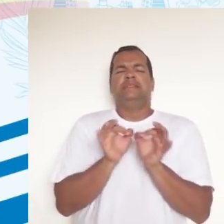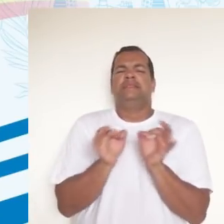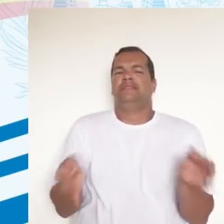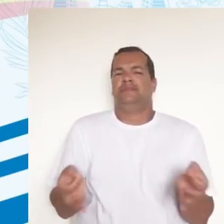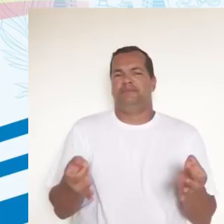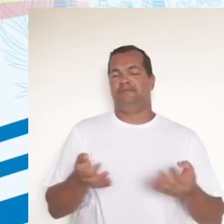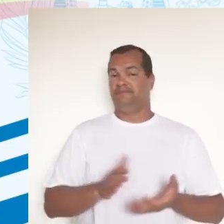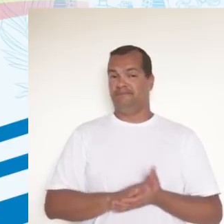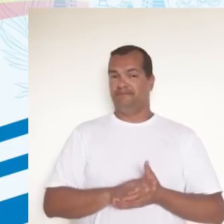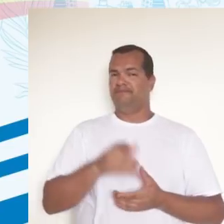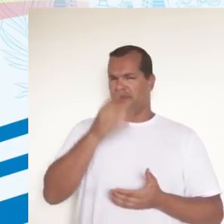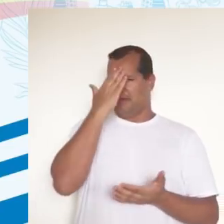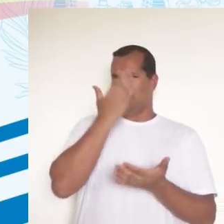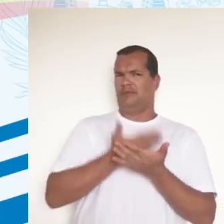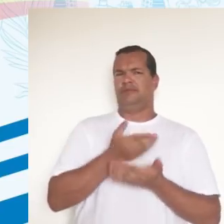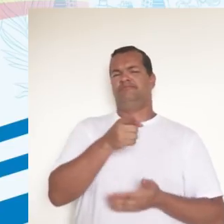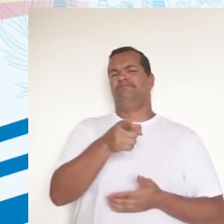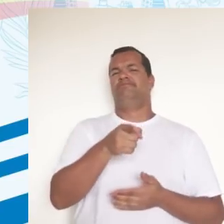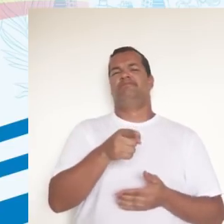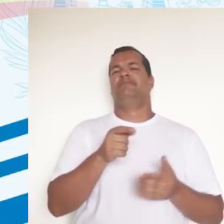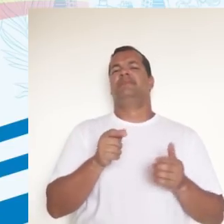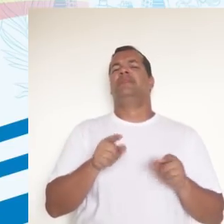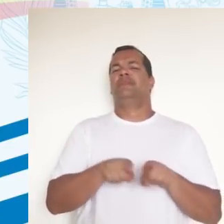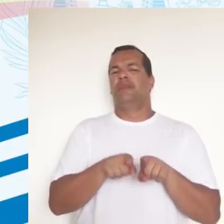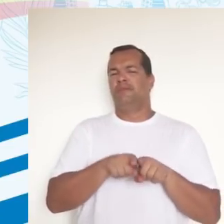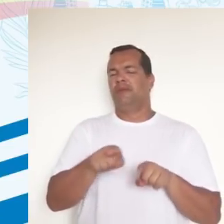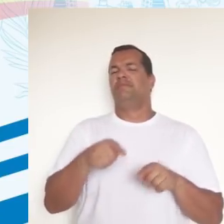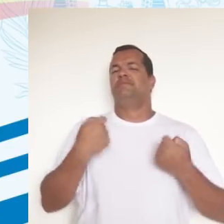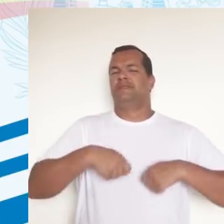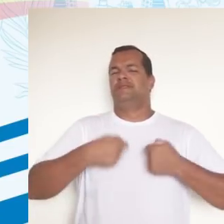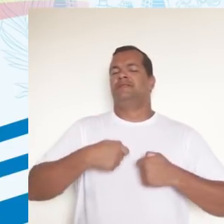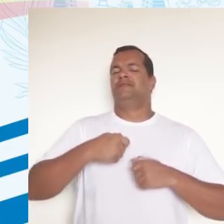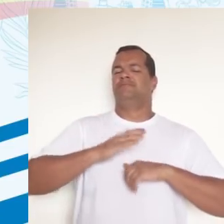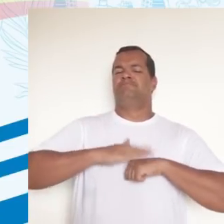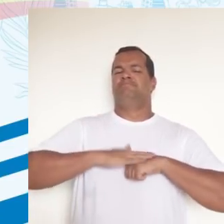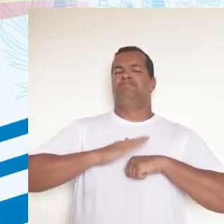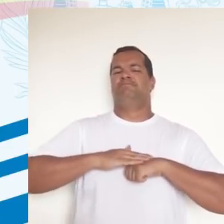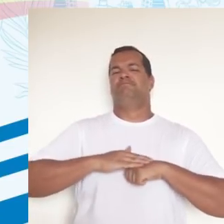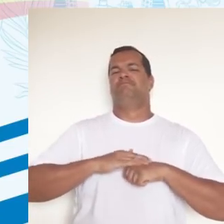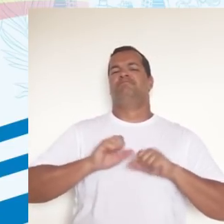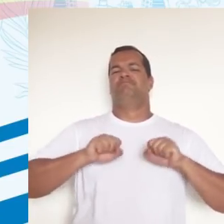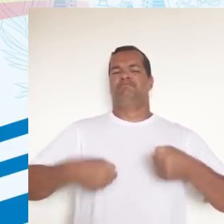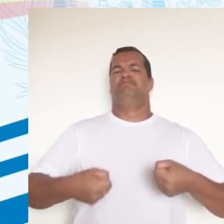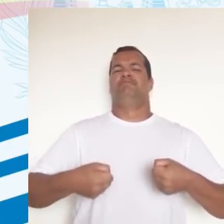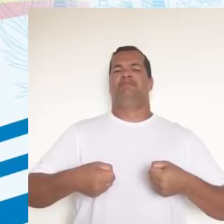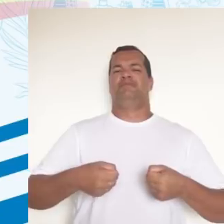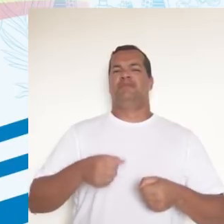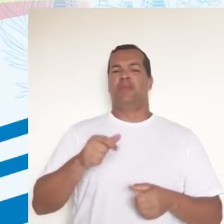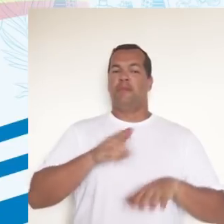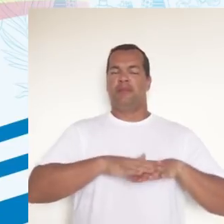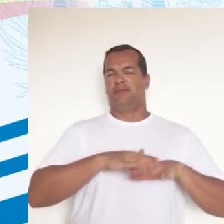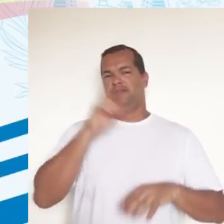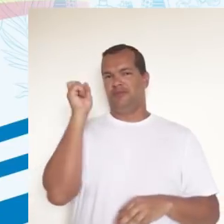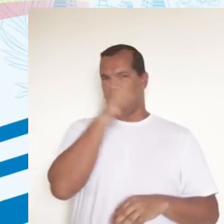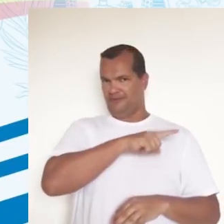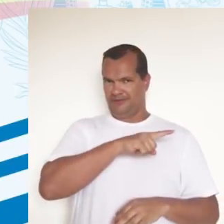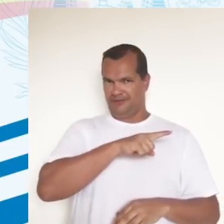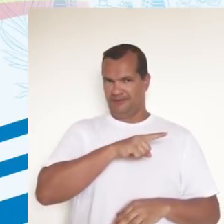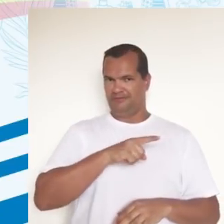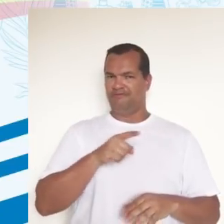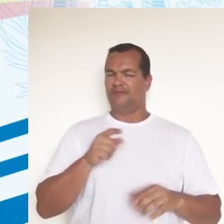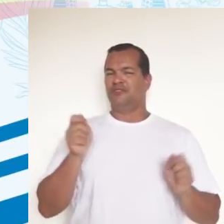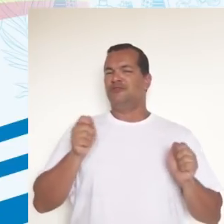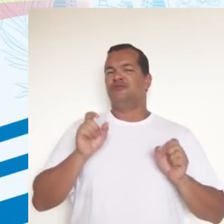como é simples? Eu acredito em você, mas você precisa também acreditar no seu potencial. A matemática não é tão difícil